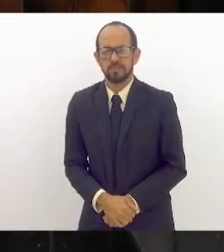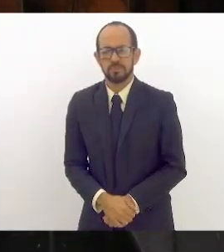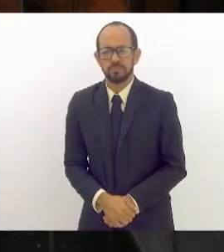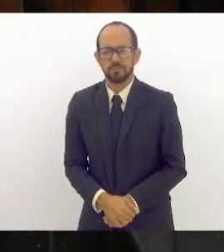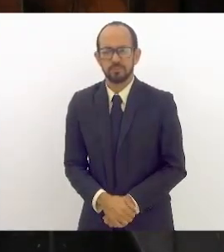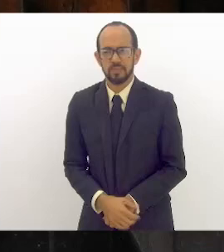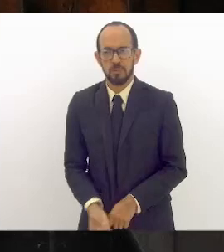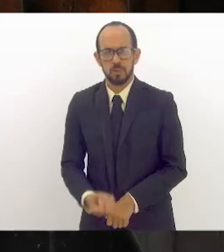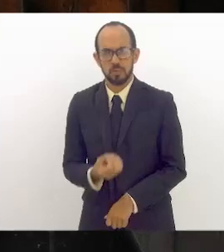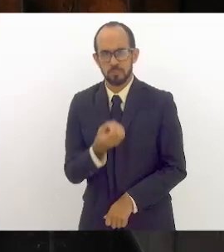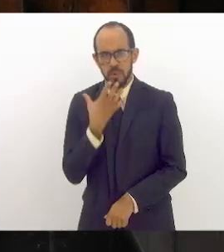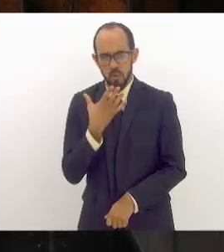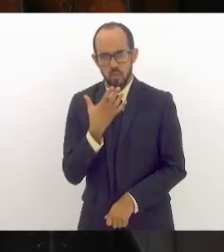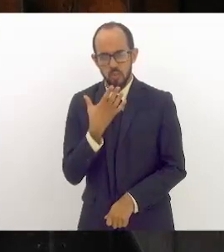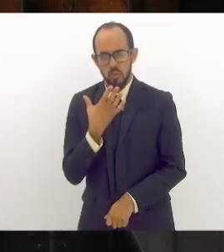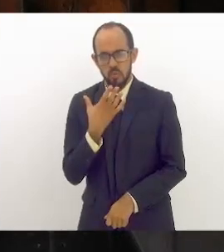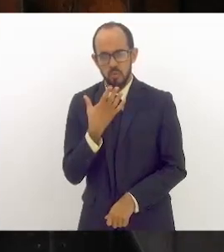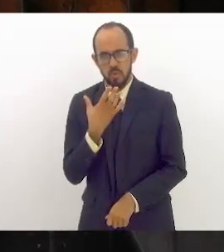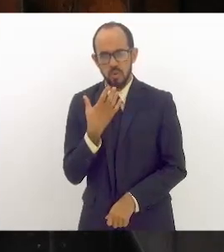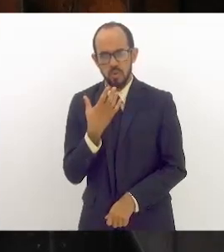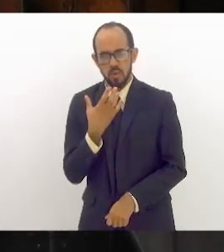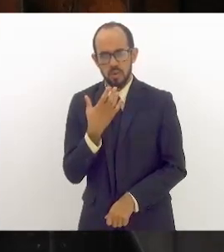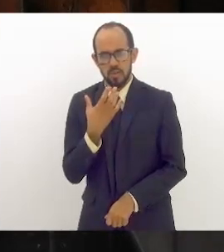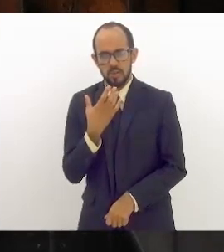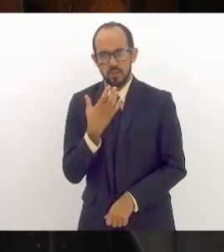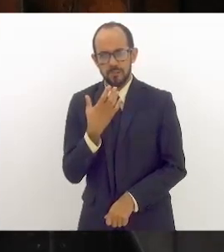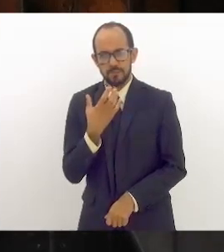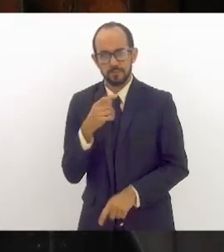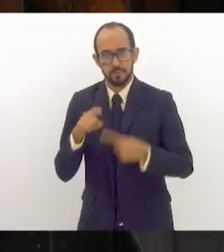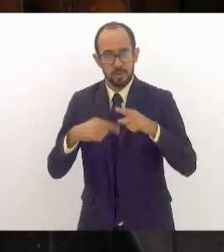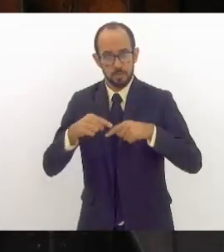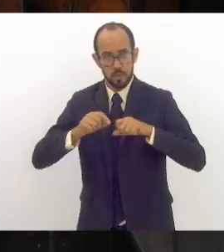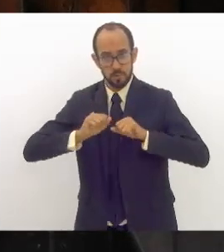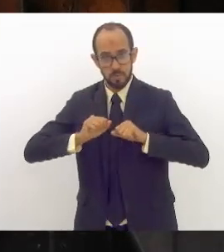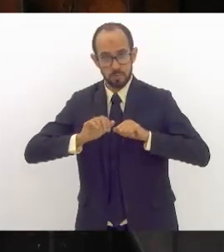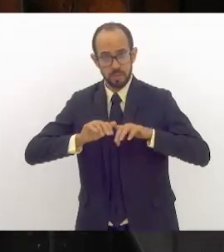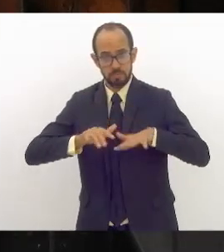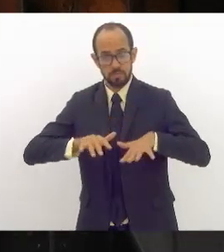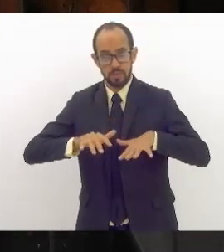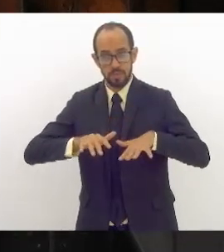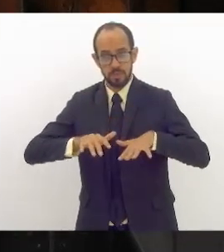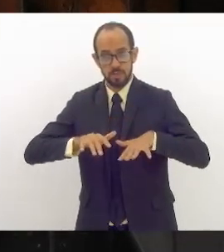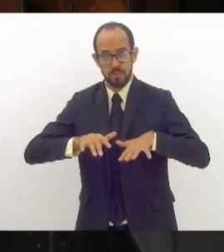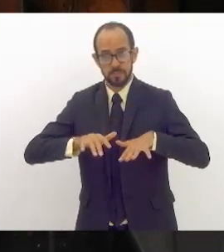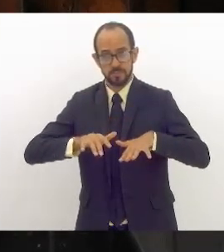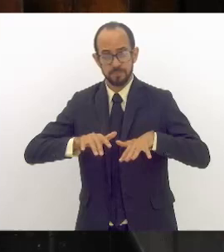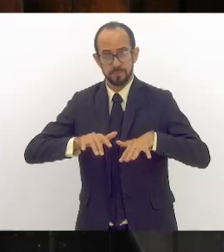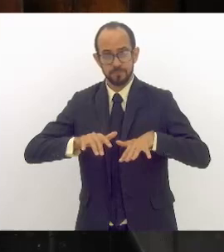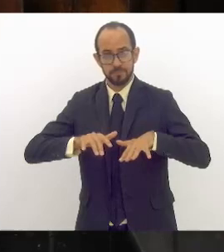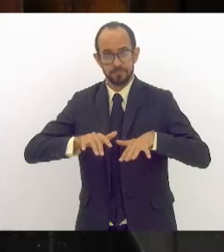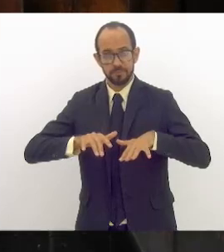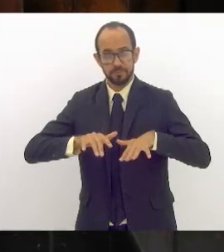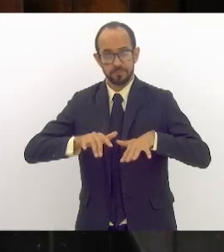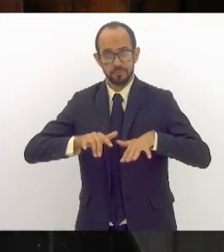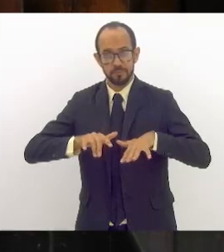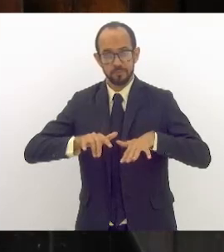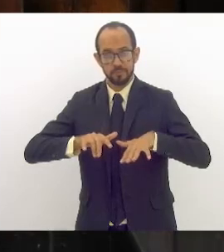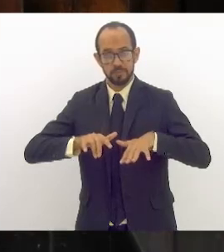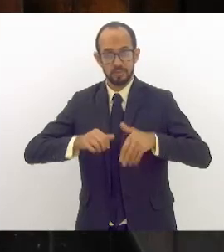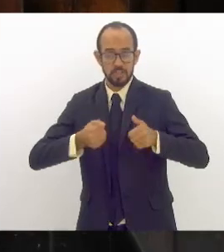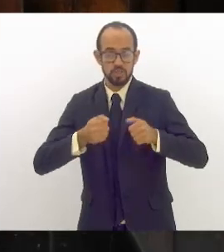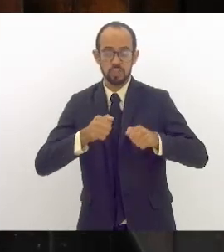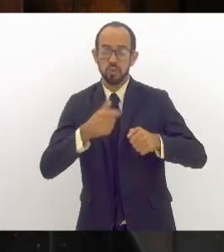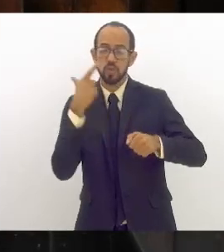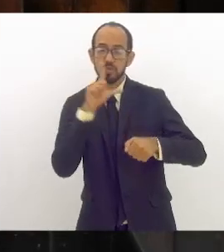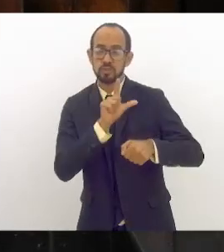é tão bom quando a gente passa uma pandemia e abastece todo um estado aqui não faltou